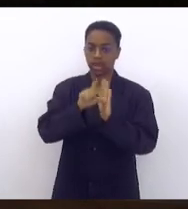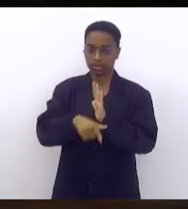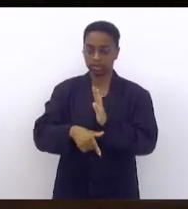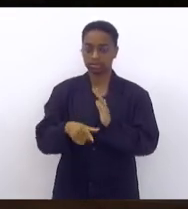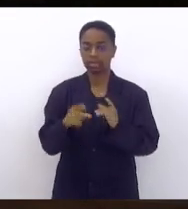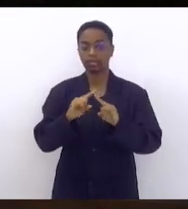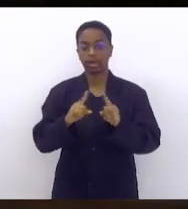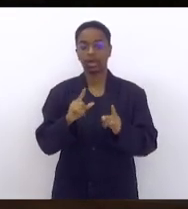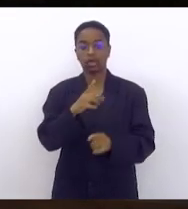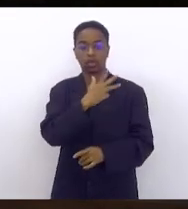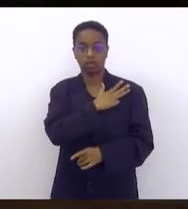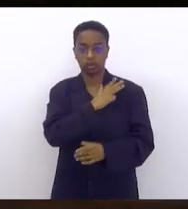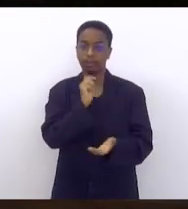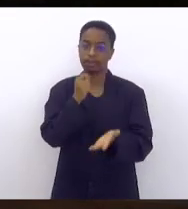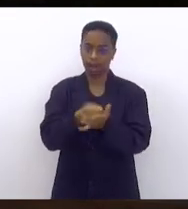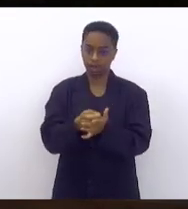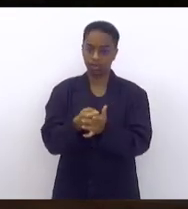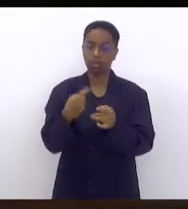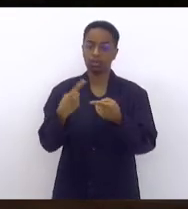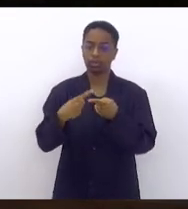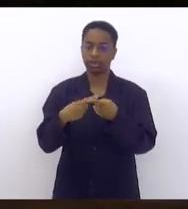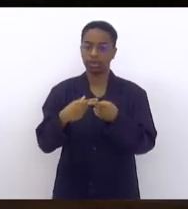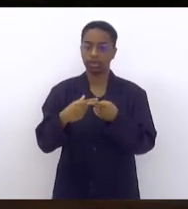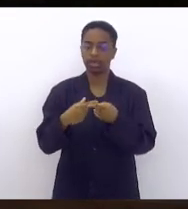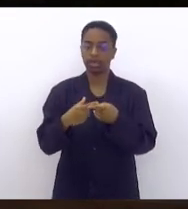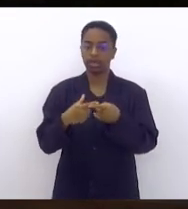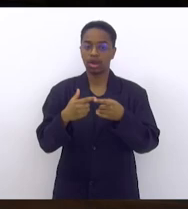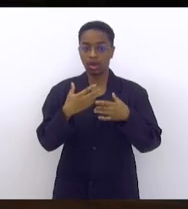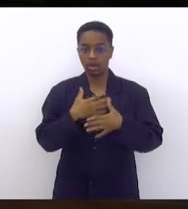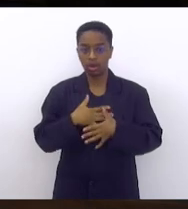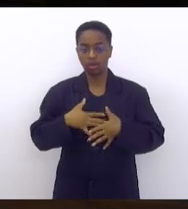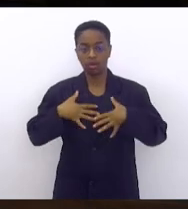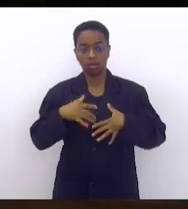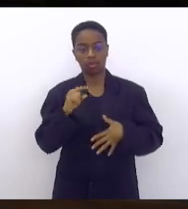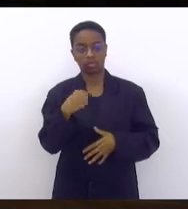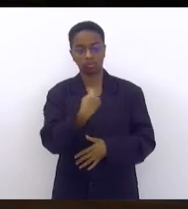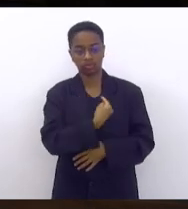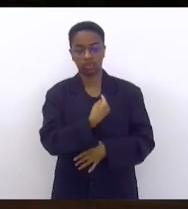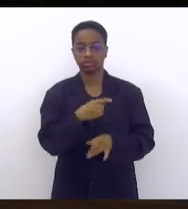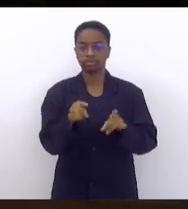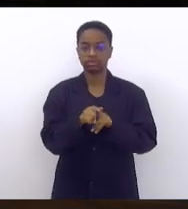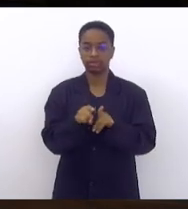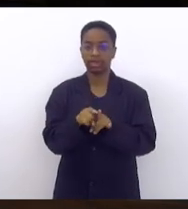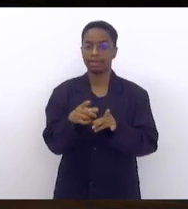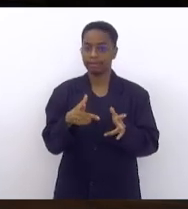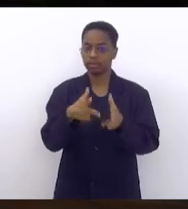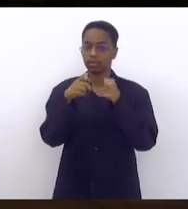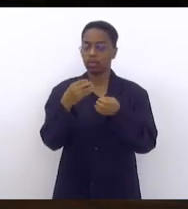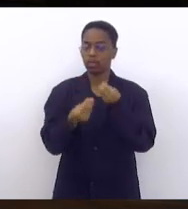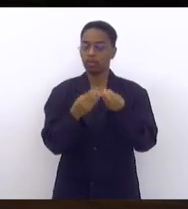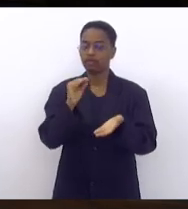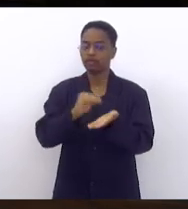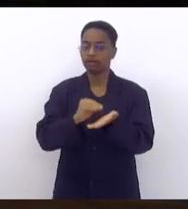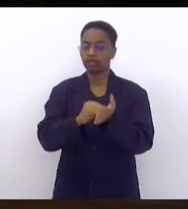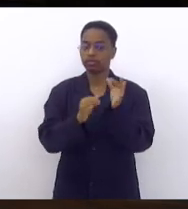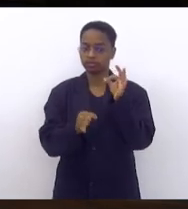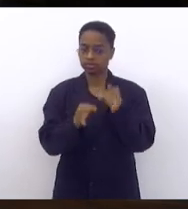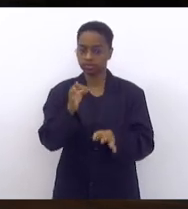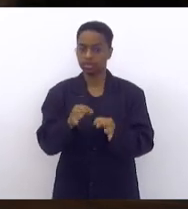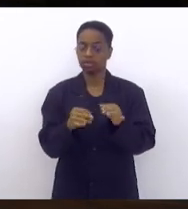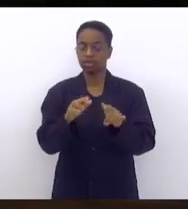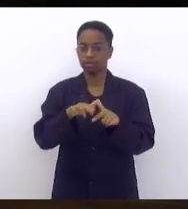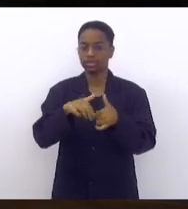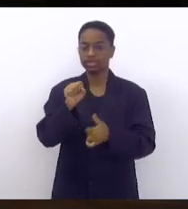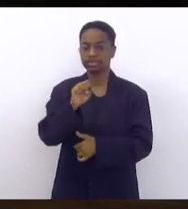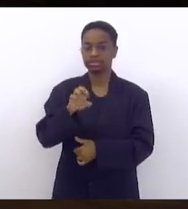fez questão de honrar, né, com a gente ali, reconhecendo a injusteza que era daquela demissão feita pelo Serra, quando